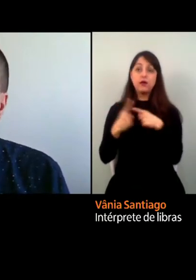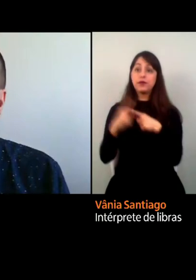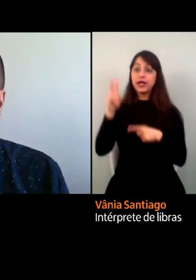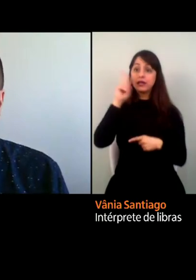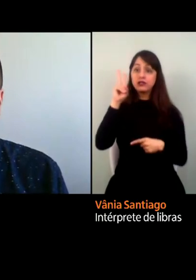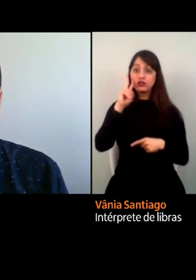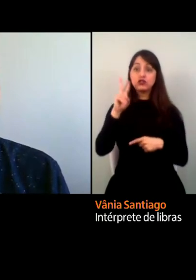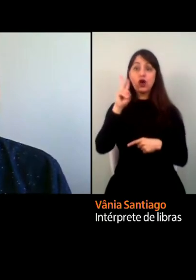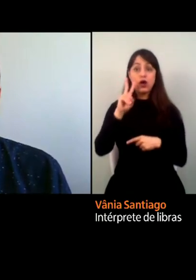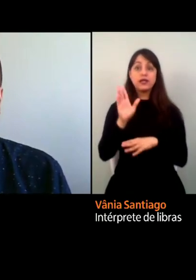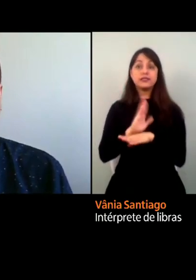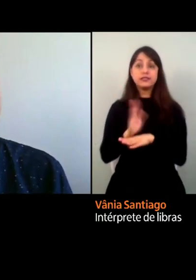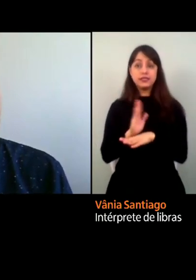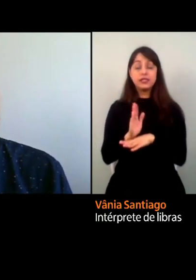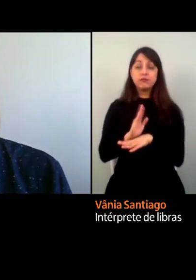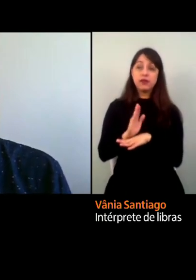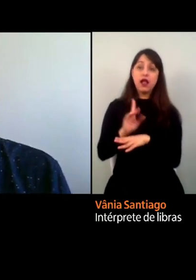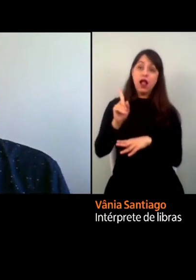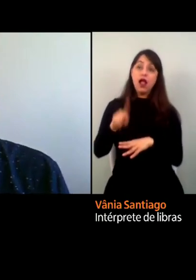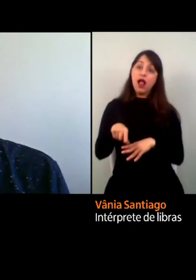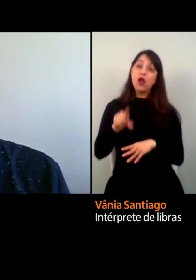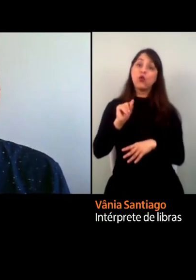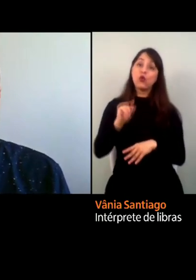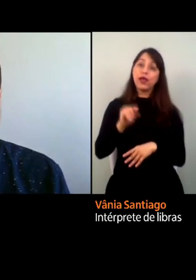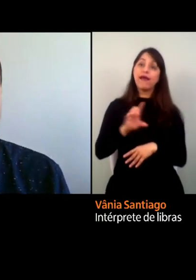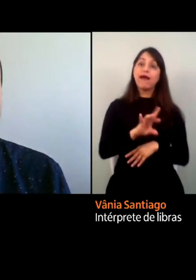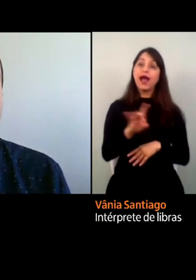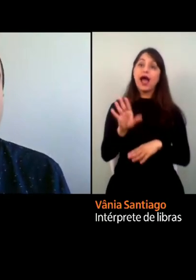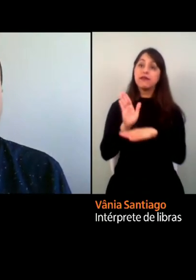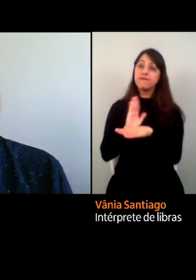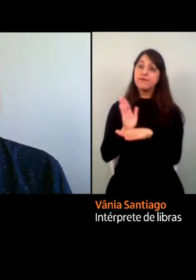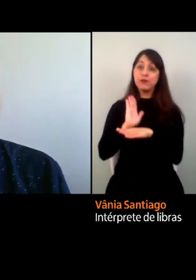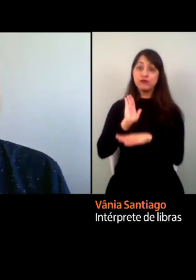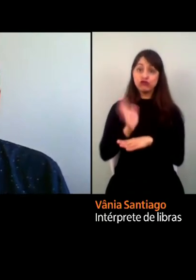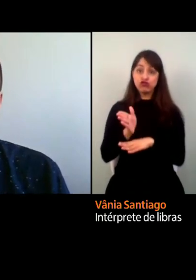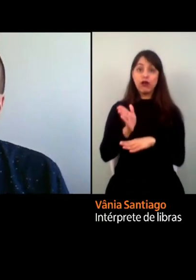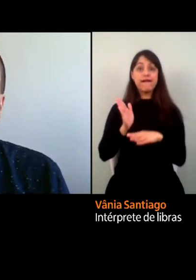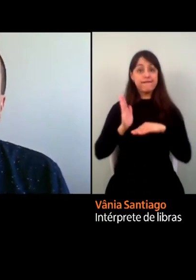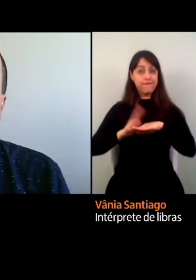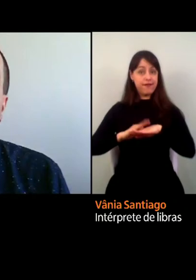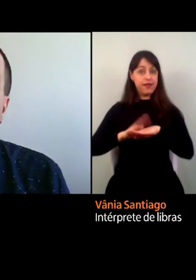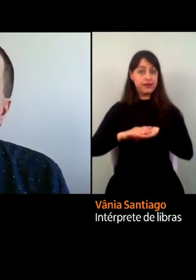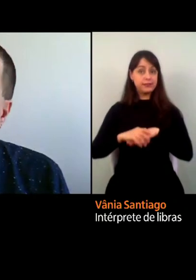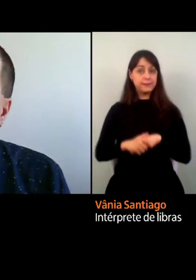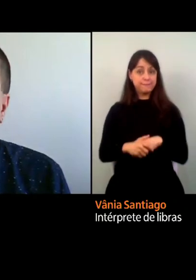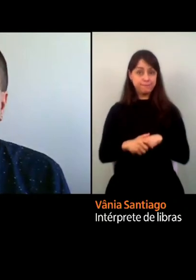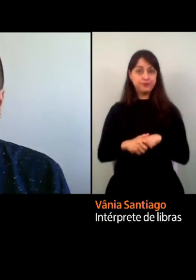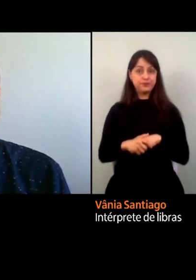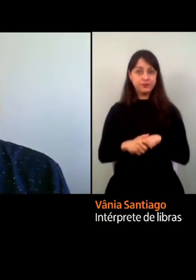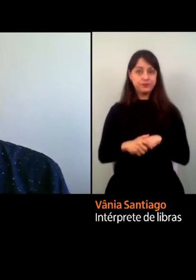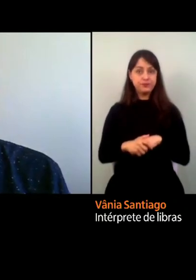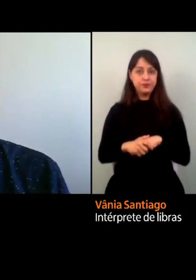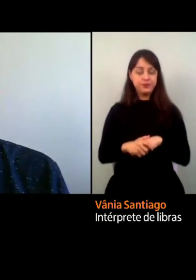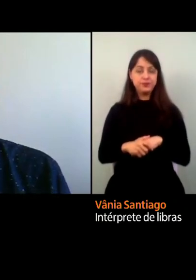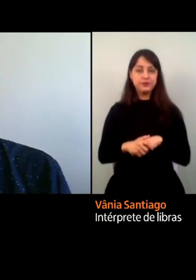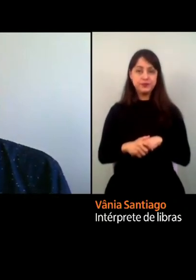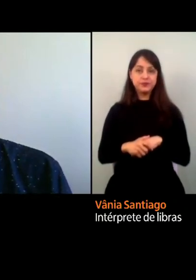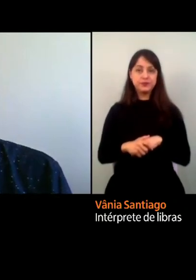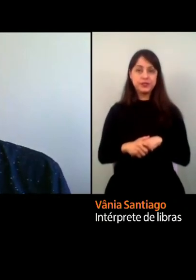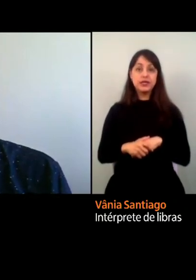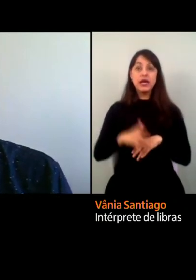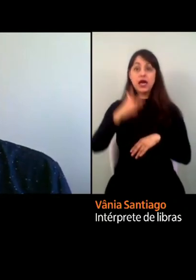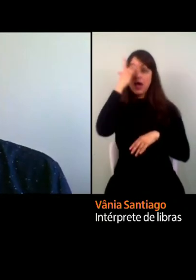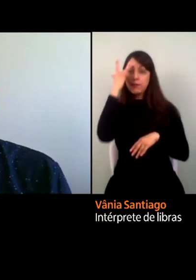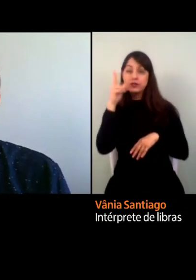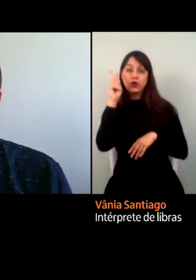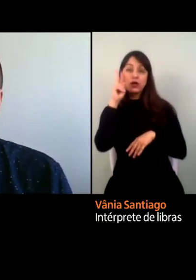consiste precisamente de cada filme que já foi feito. O meta-historiador de cinema, por outro lado,